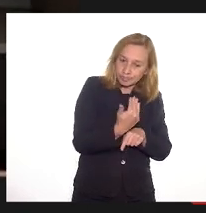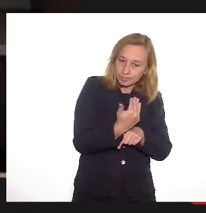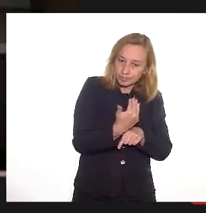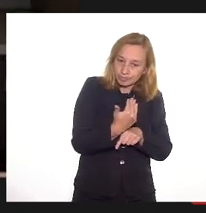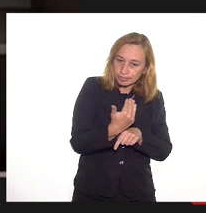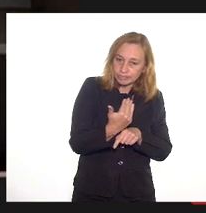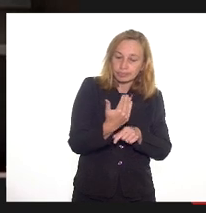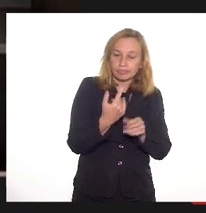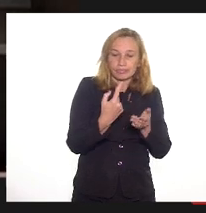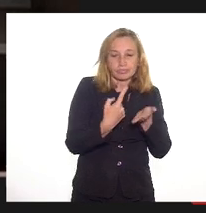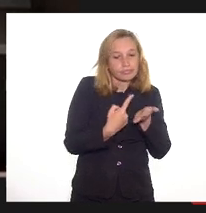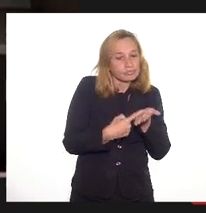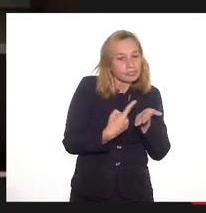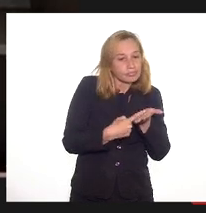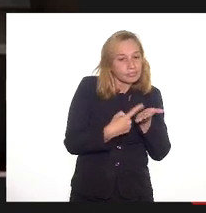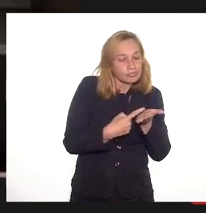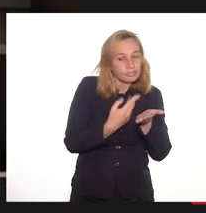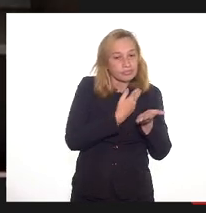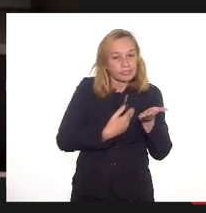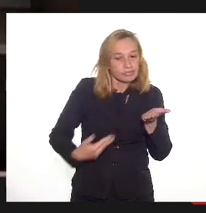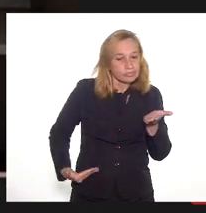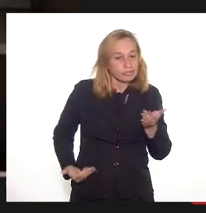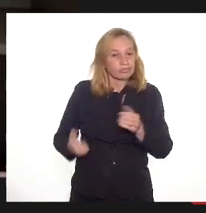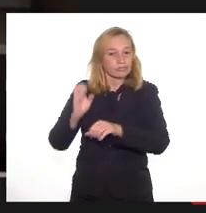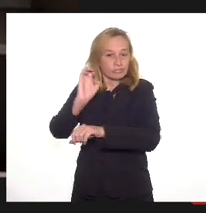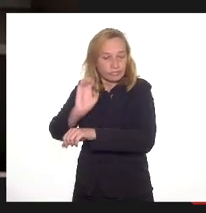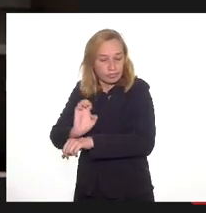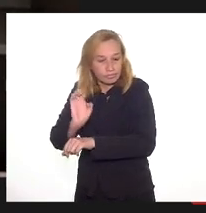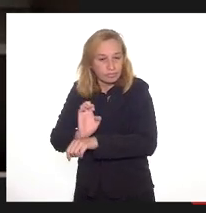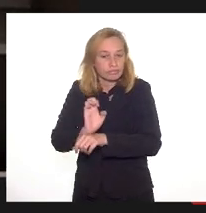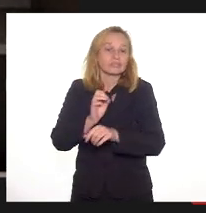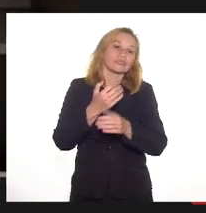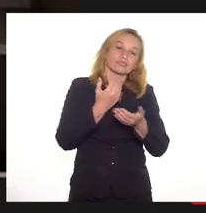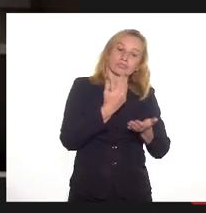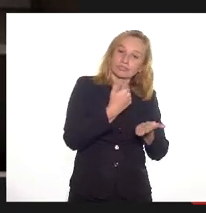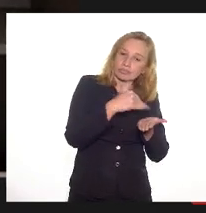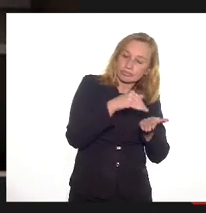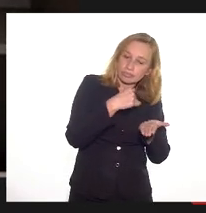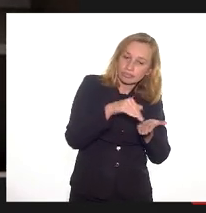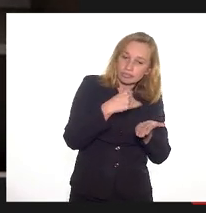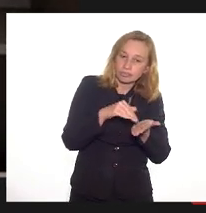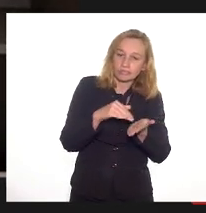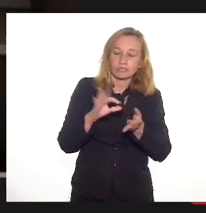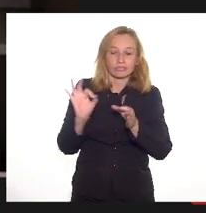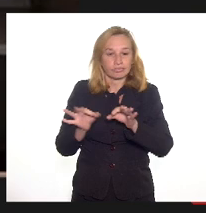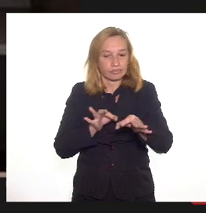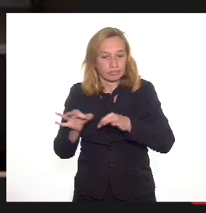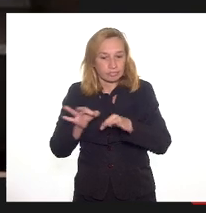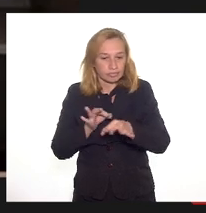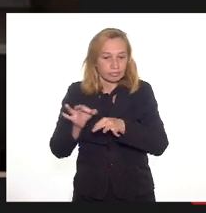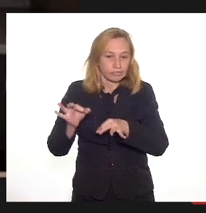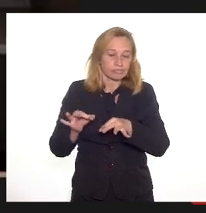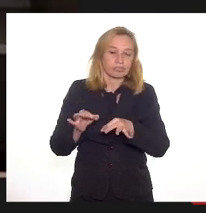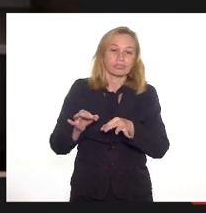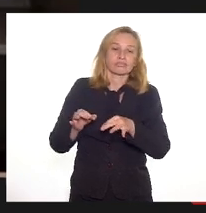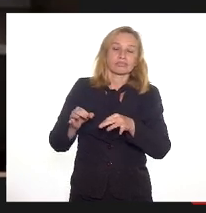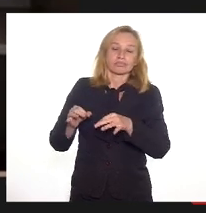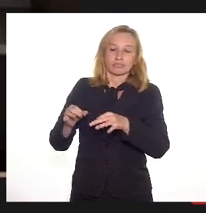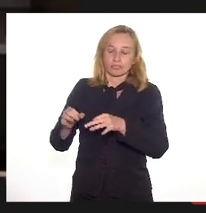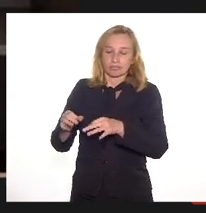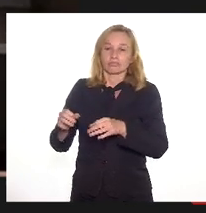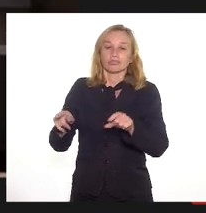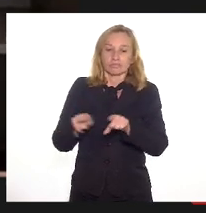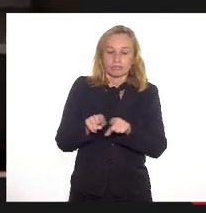uma agenda com o governador do Estado, com o secretário do Estado de Planejamento, com o secretário de Desenvolvimento